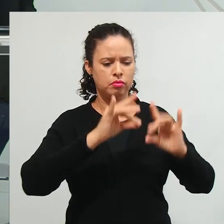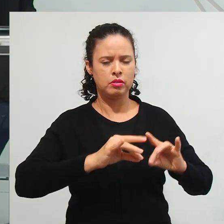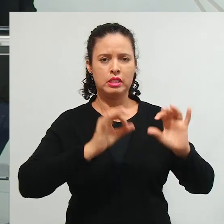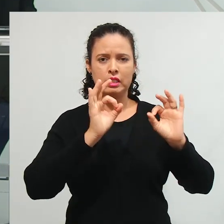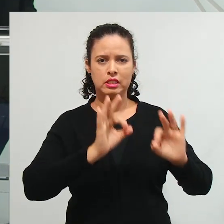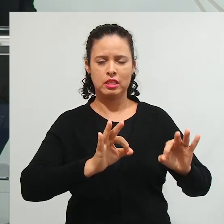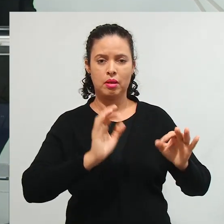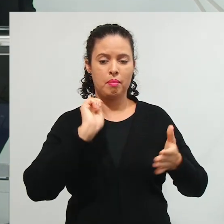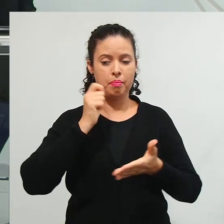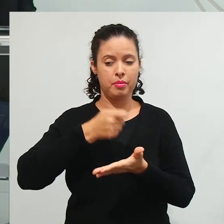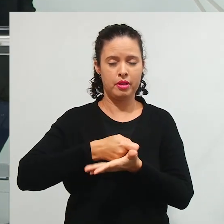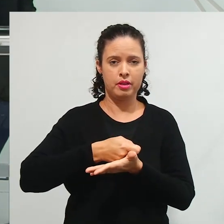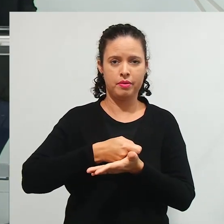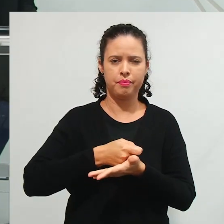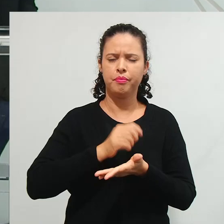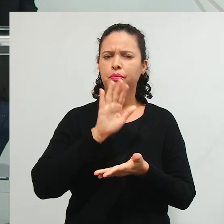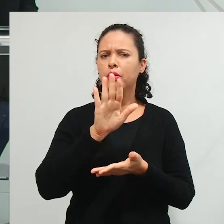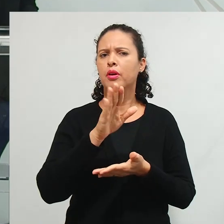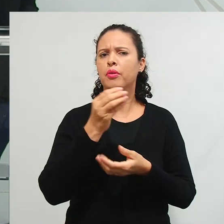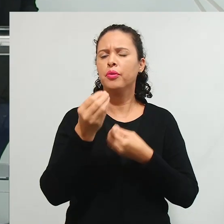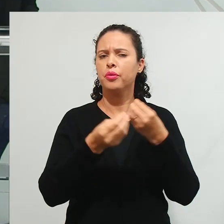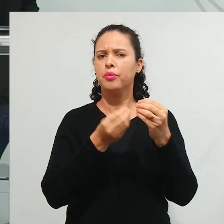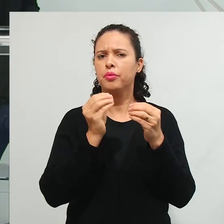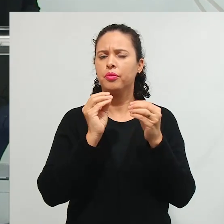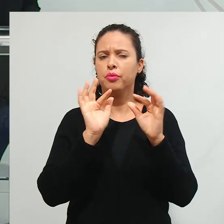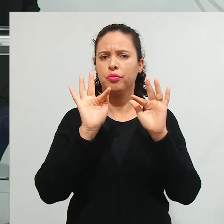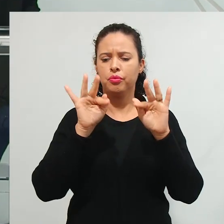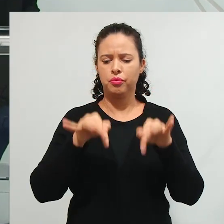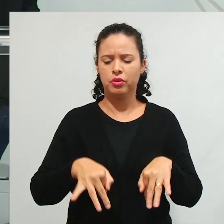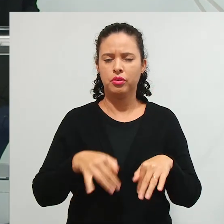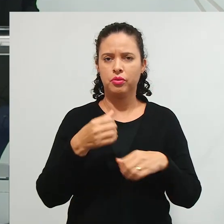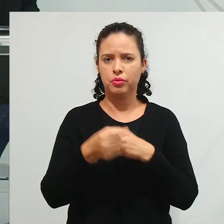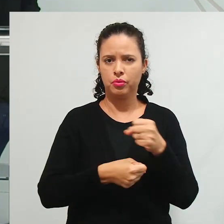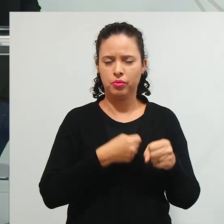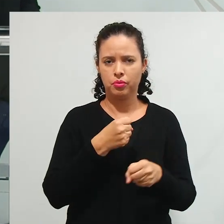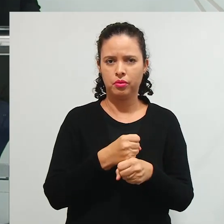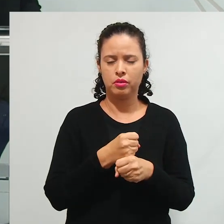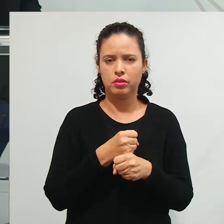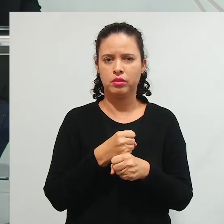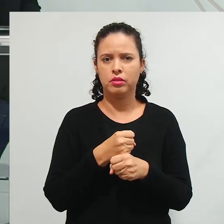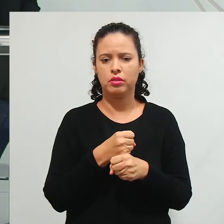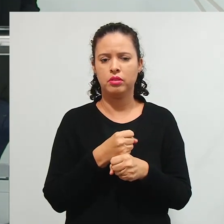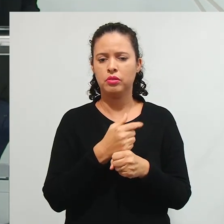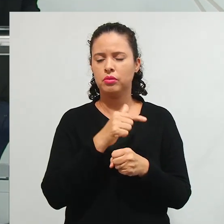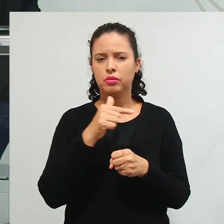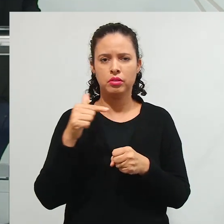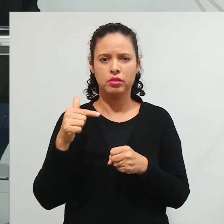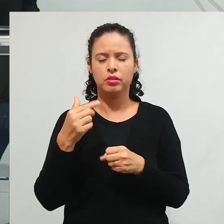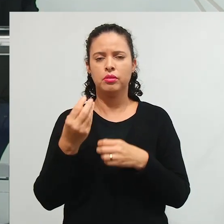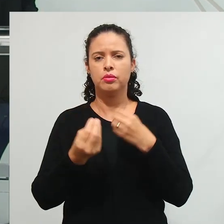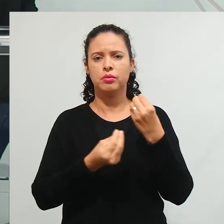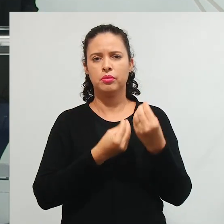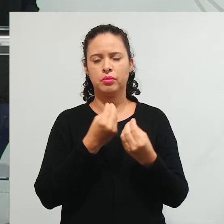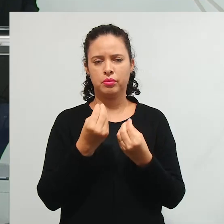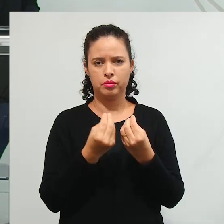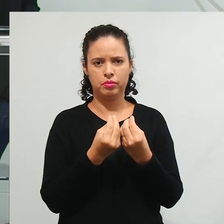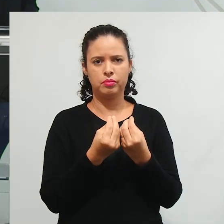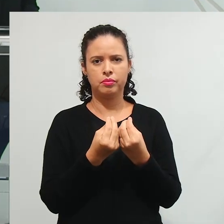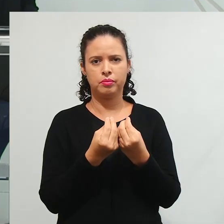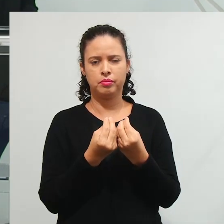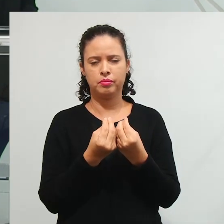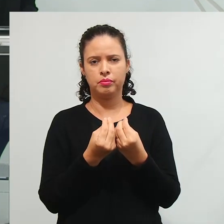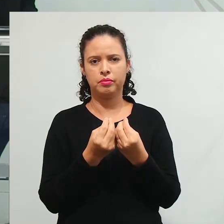fazer a liquidação. Mas como estava no final do exercício, não foi possível